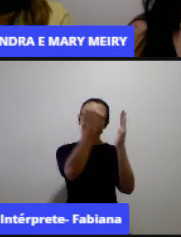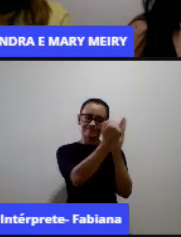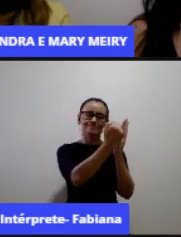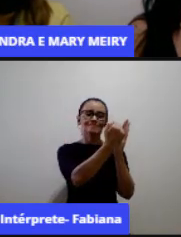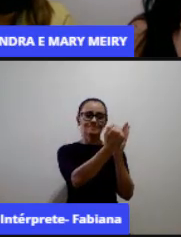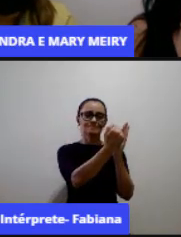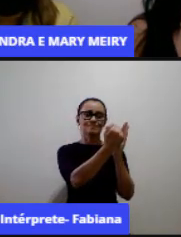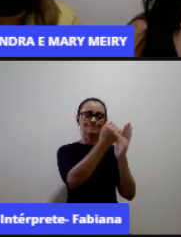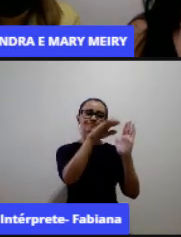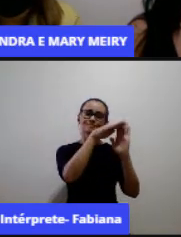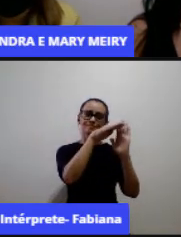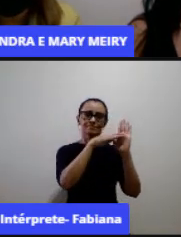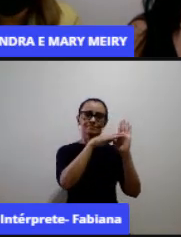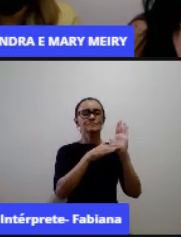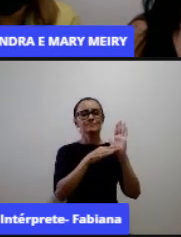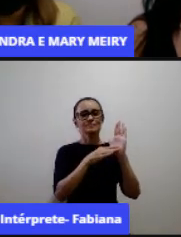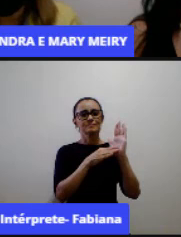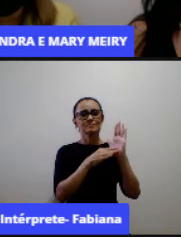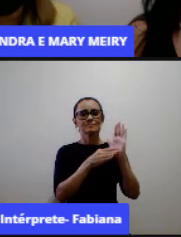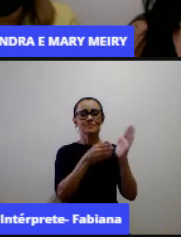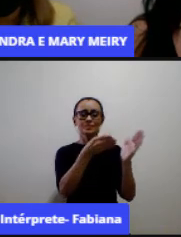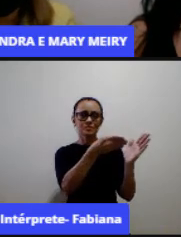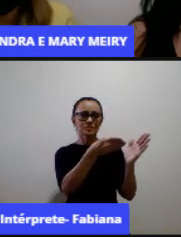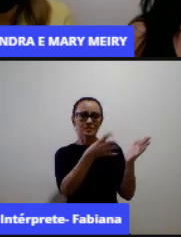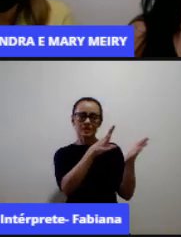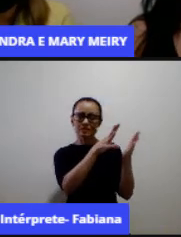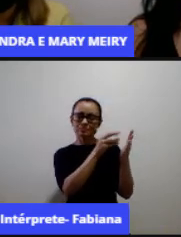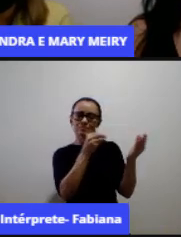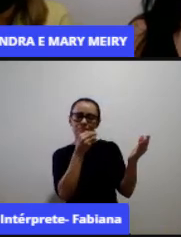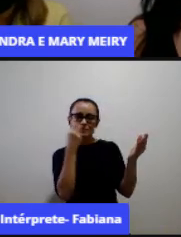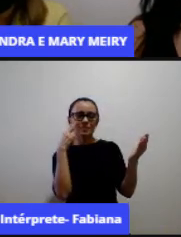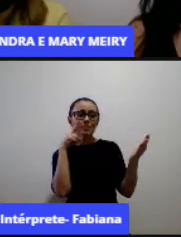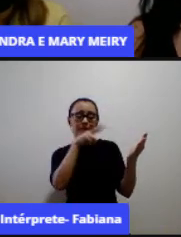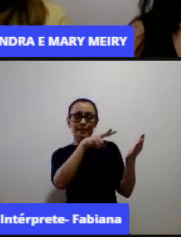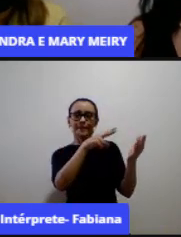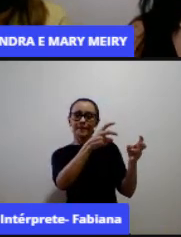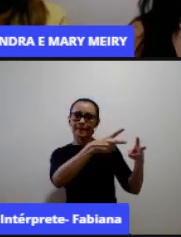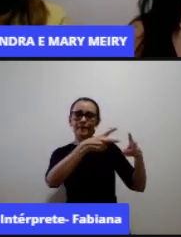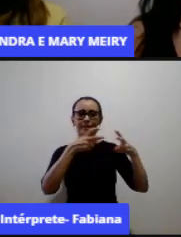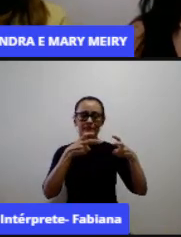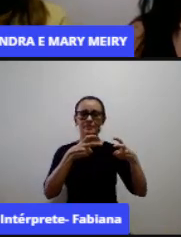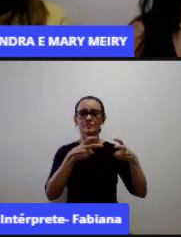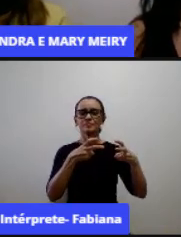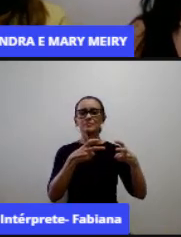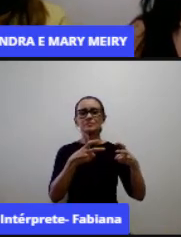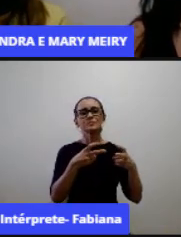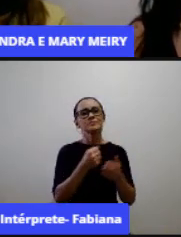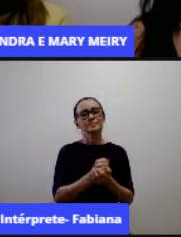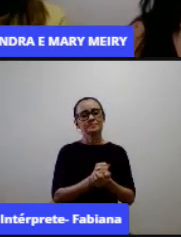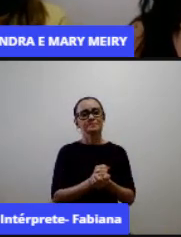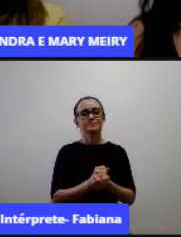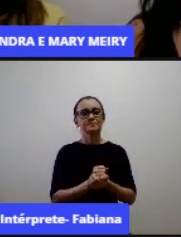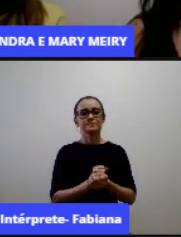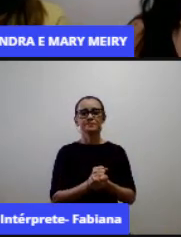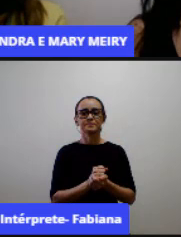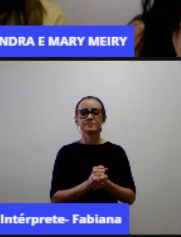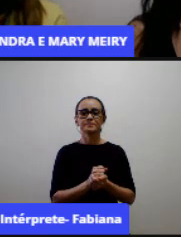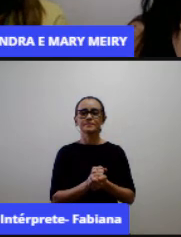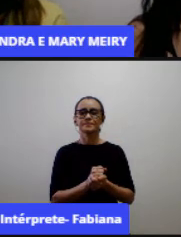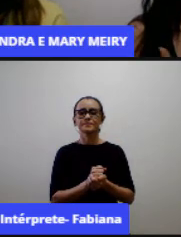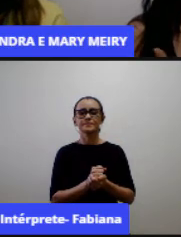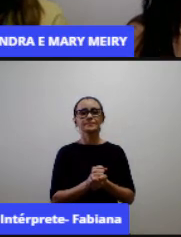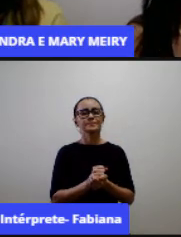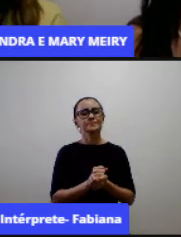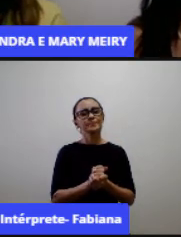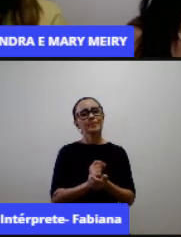né? Para você ter, então, como parâmetro esse desenvolvimento e baseado com a faixa etária também, né? O que